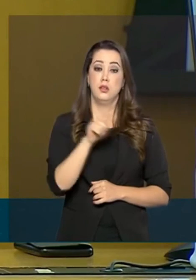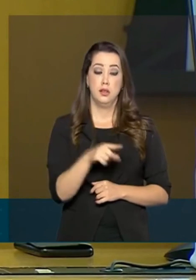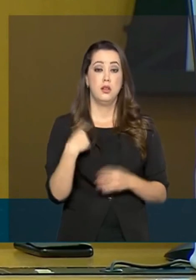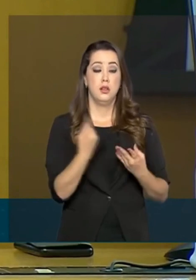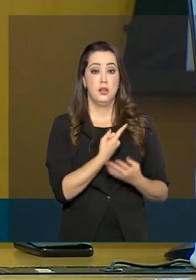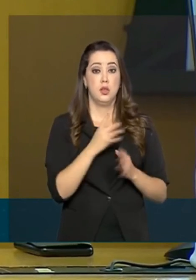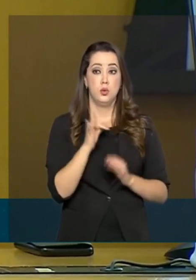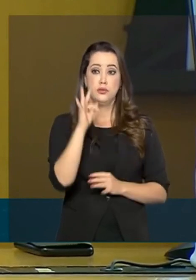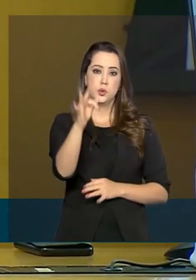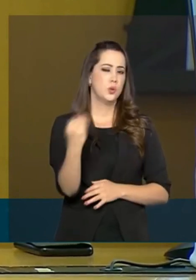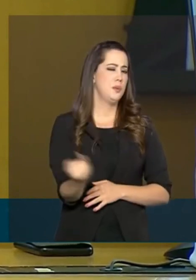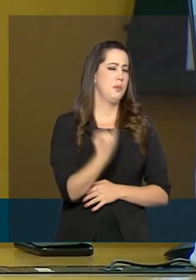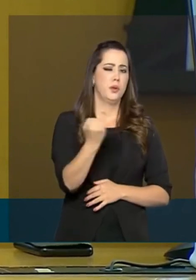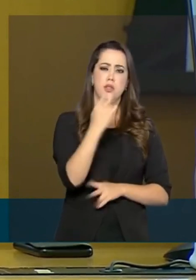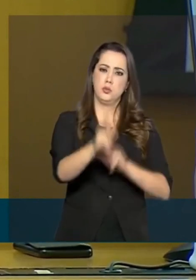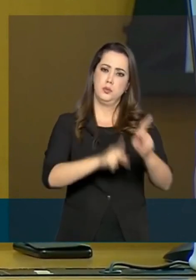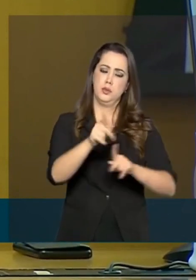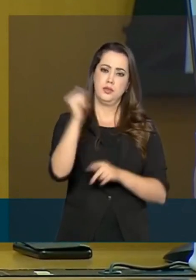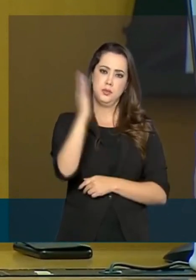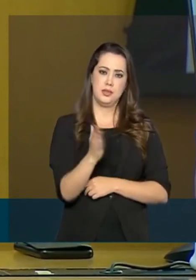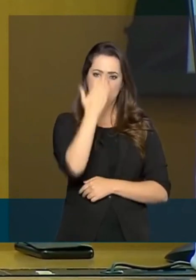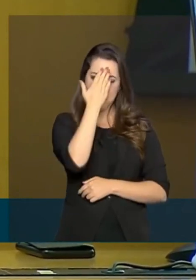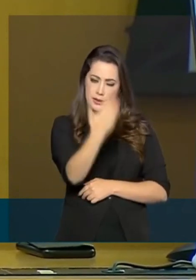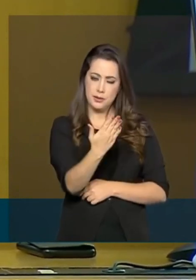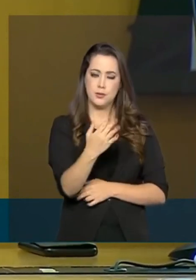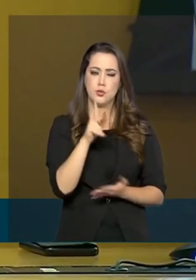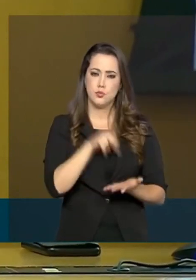dar muitos frutos aí para a população brasileira. Muito obrigado mesmo.